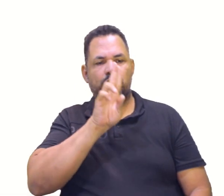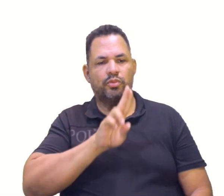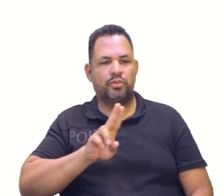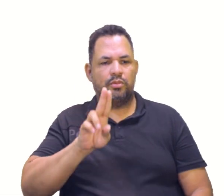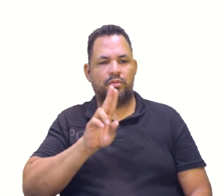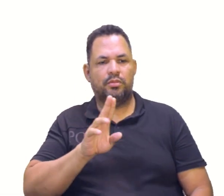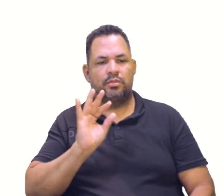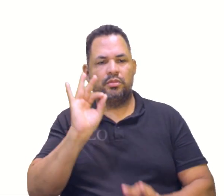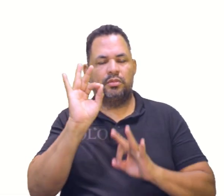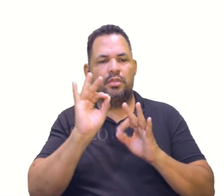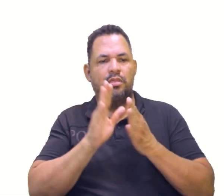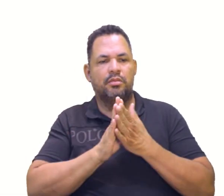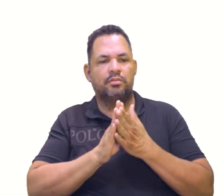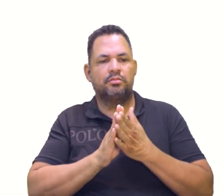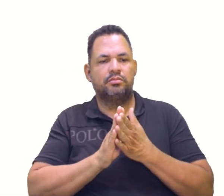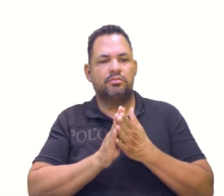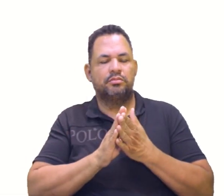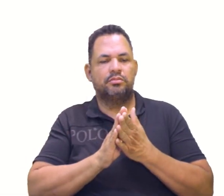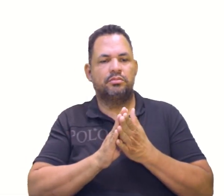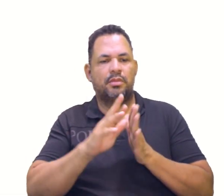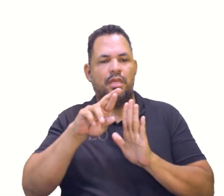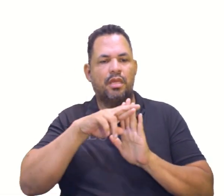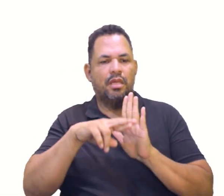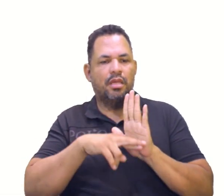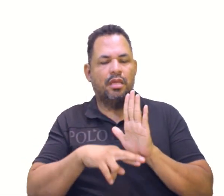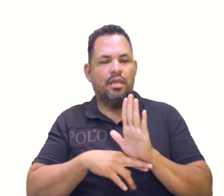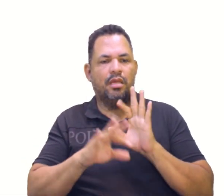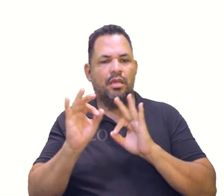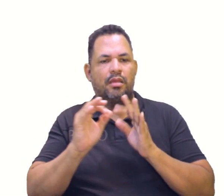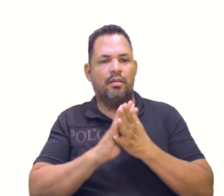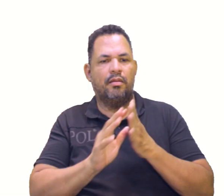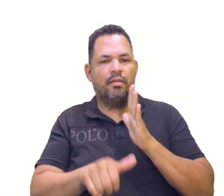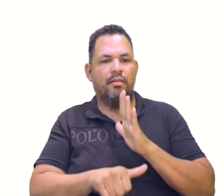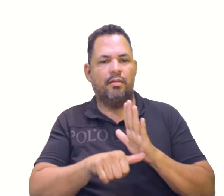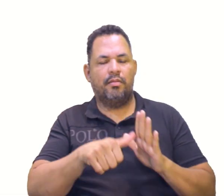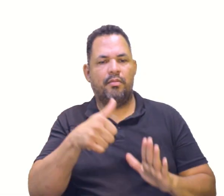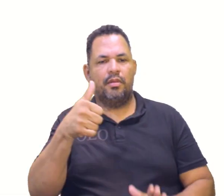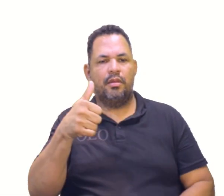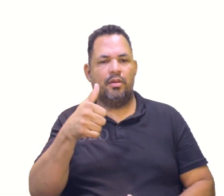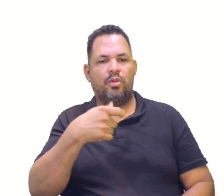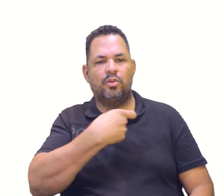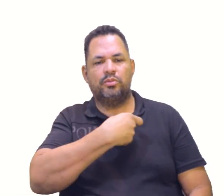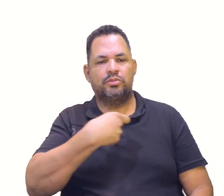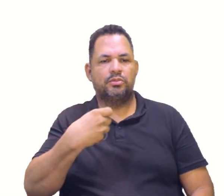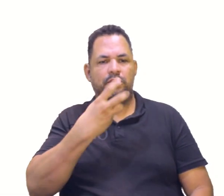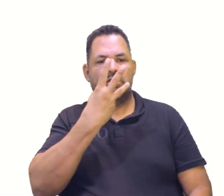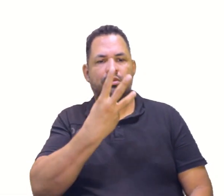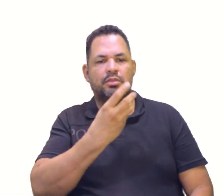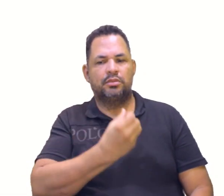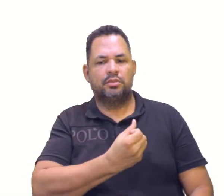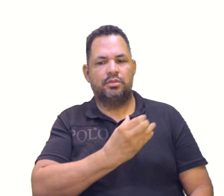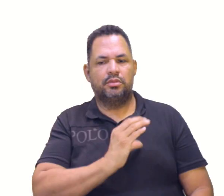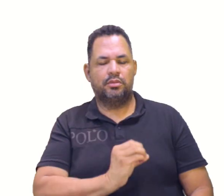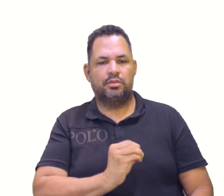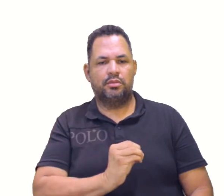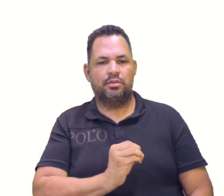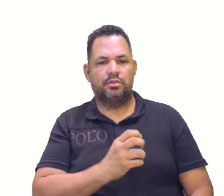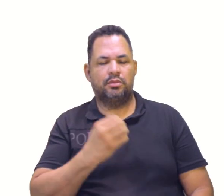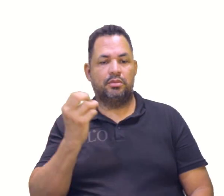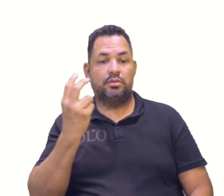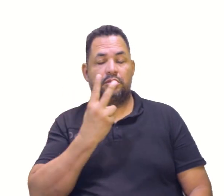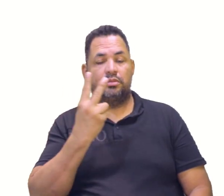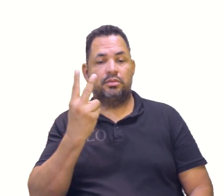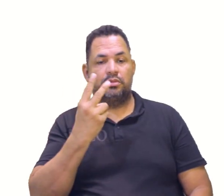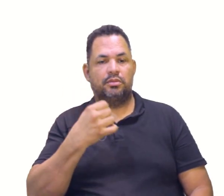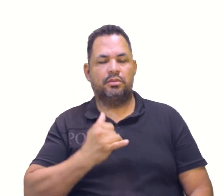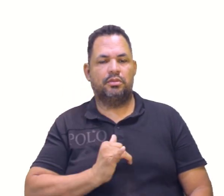de Sarri? Vamos lá? Então, quando a gente for colocar aqui, primeira coluna, os valores de X. 3, 6 e 0. 3, 6 e 0. Segunda coluna, os